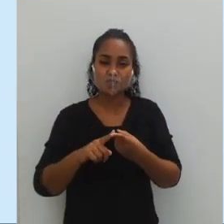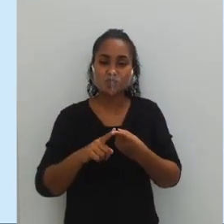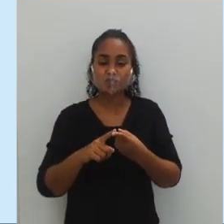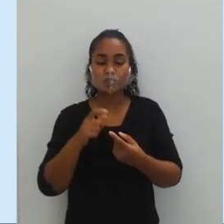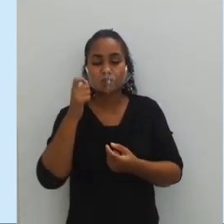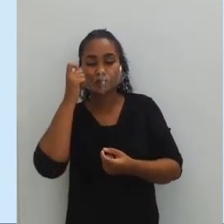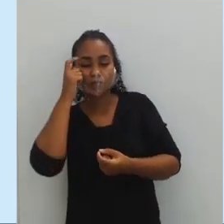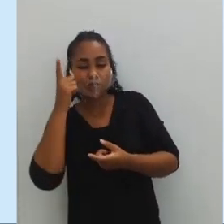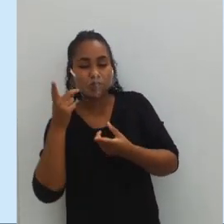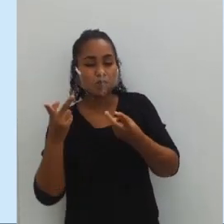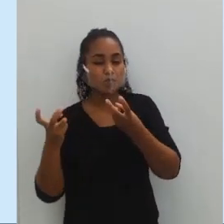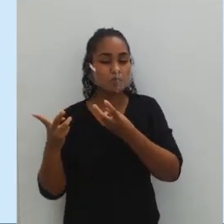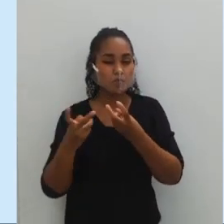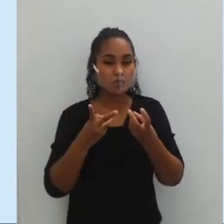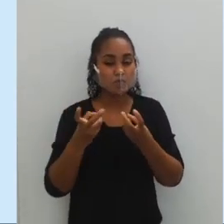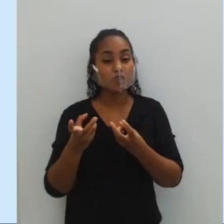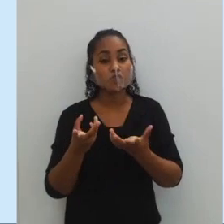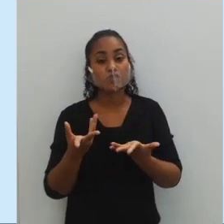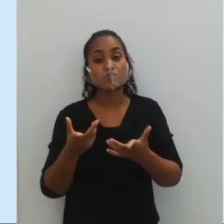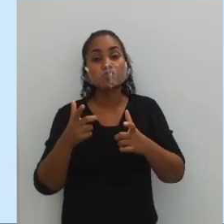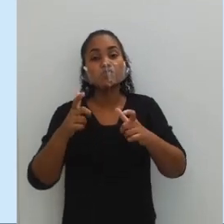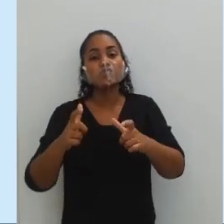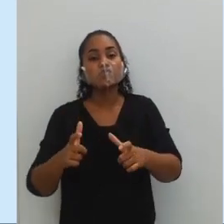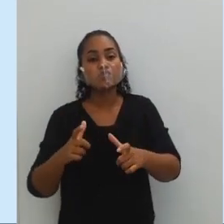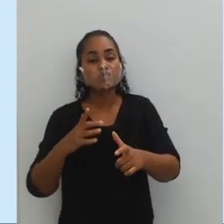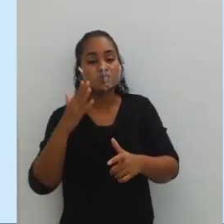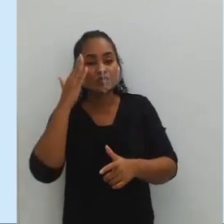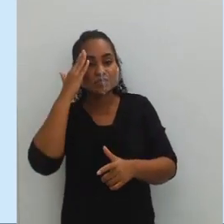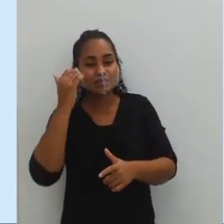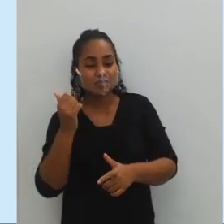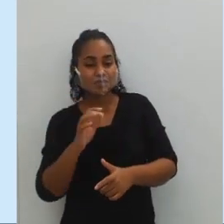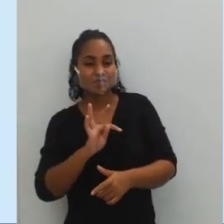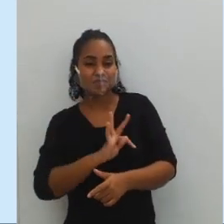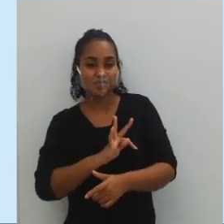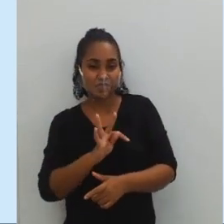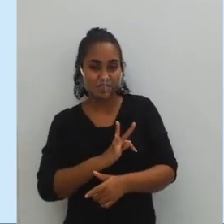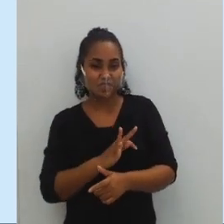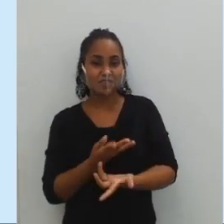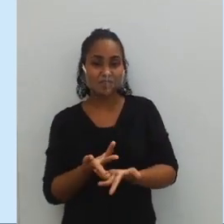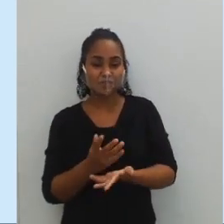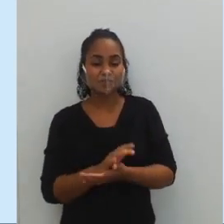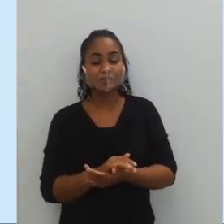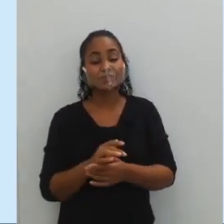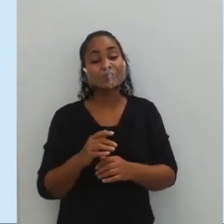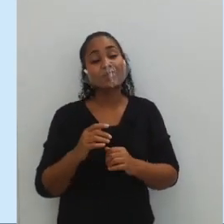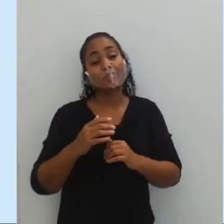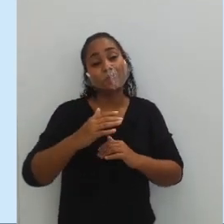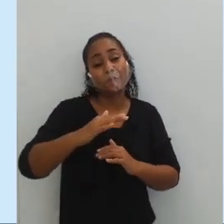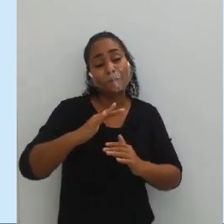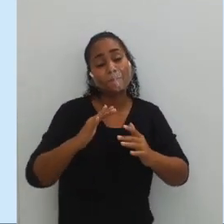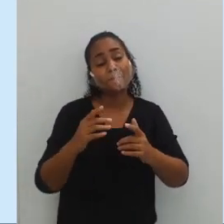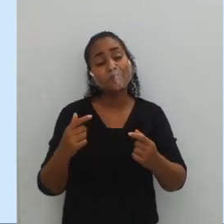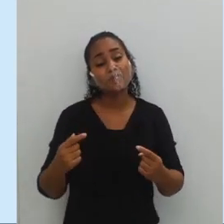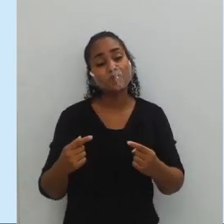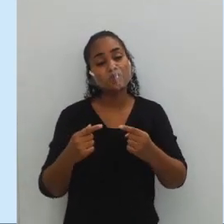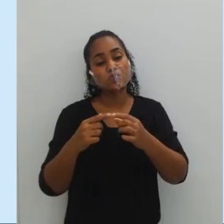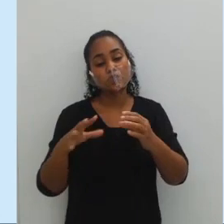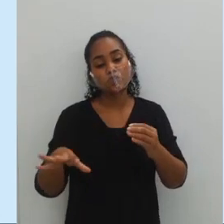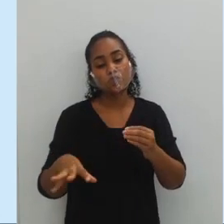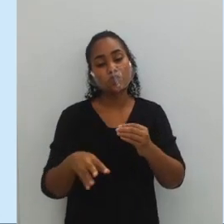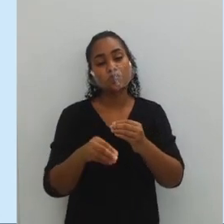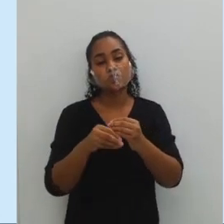sua expertise, né? Ou seja, onde se domina mais aquela arte marcial. Mas as artes marciais acabam